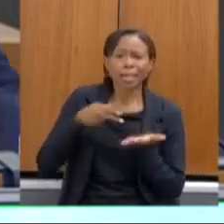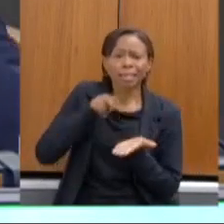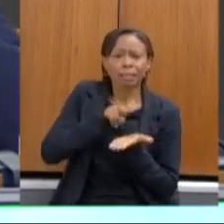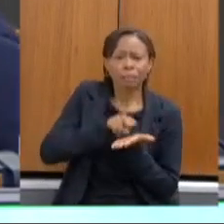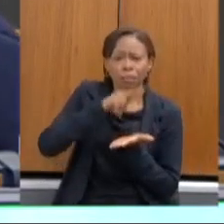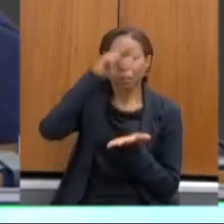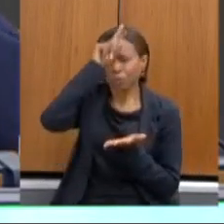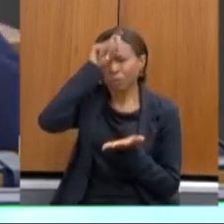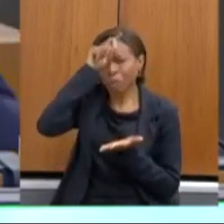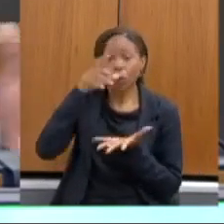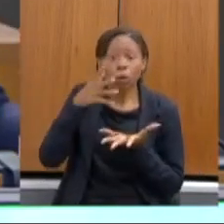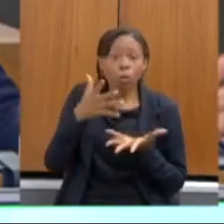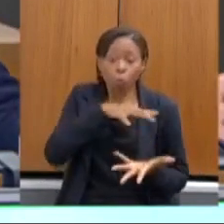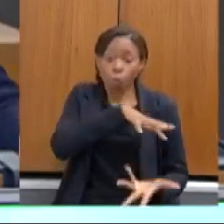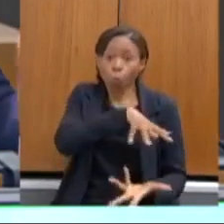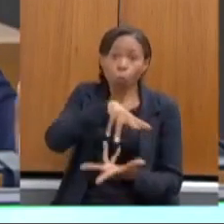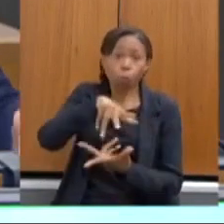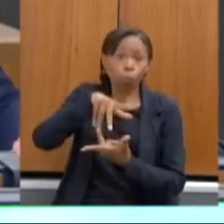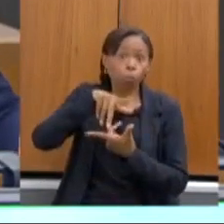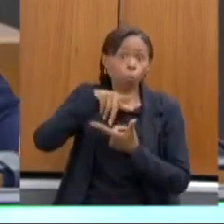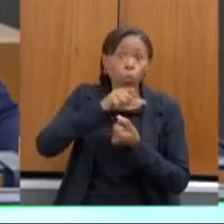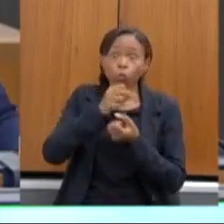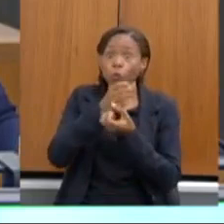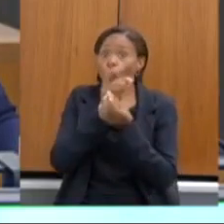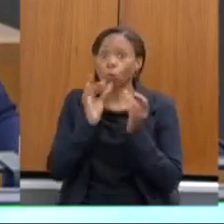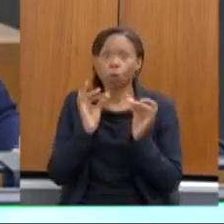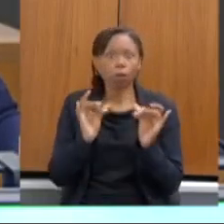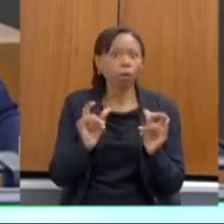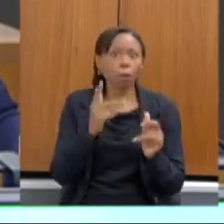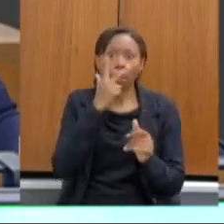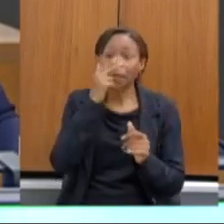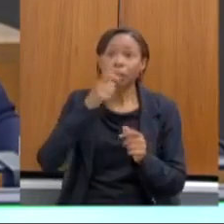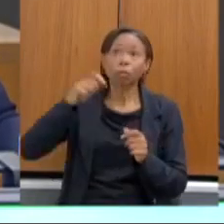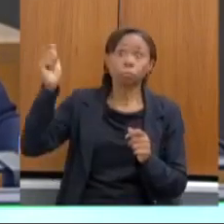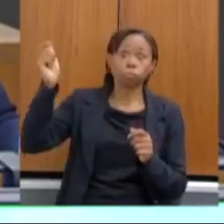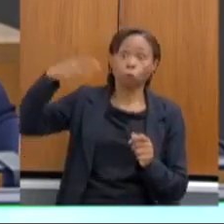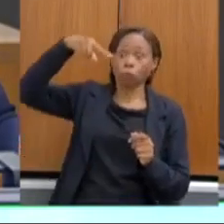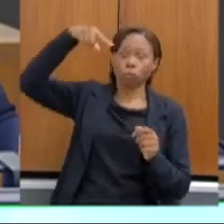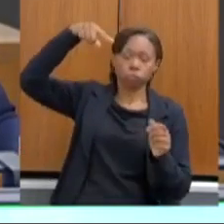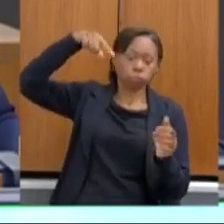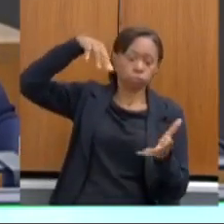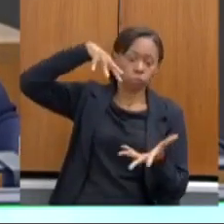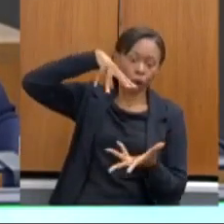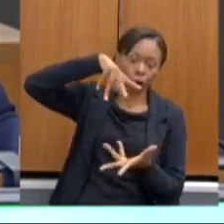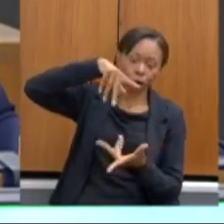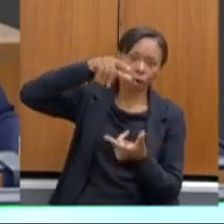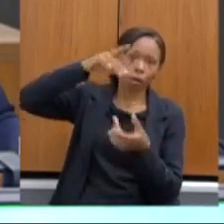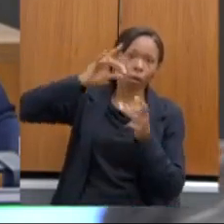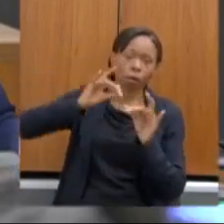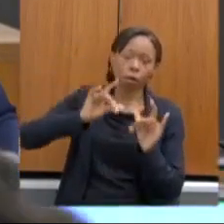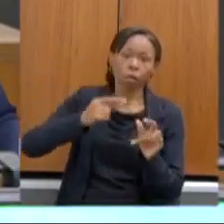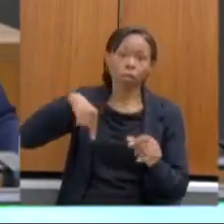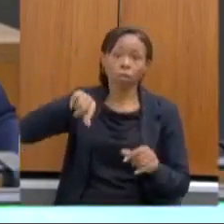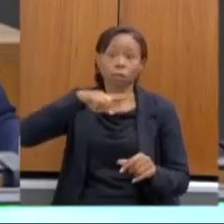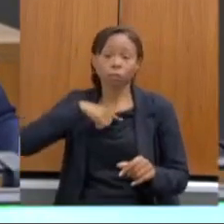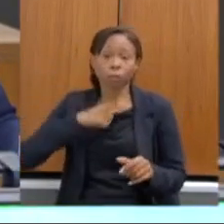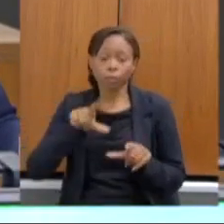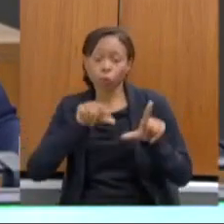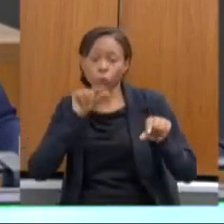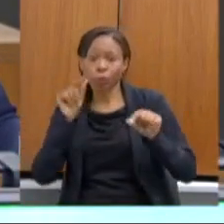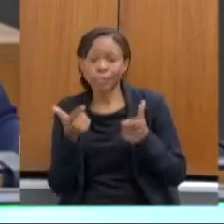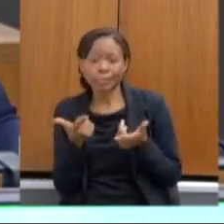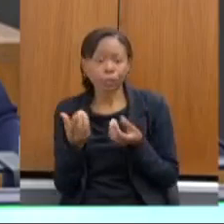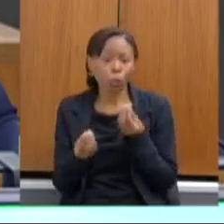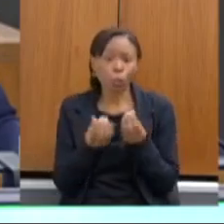preparando como se um meteoro estivesse vindo em direção à Terra e nós estivéssemos ali escolhendo armas